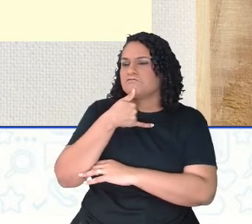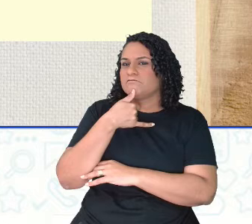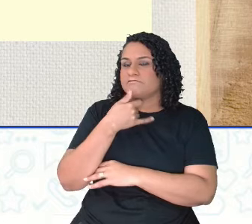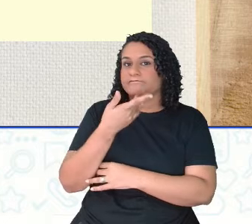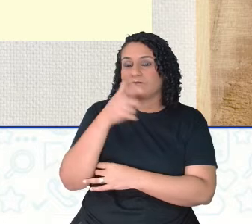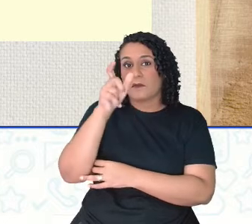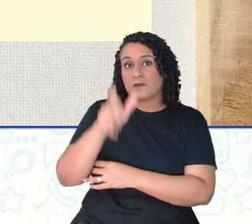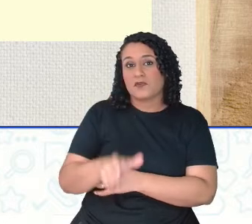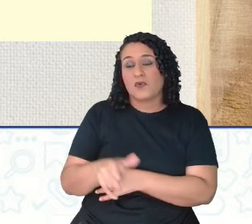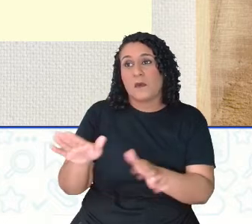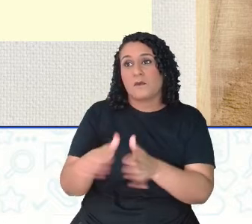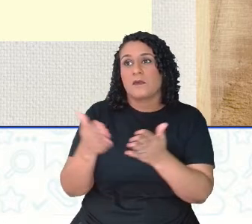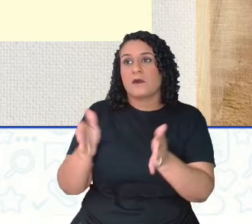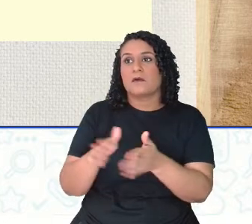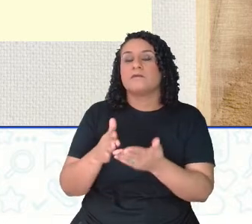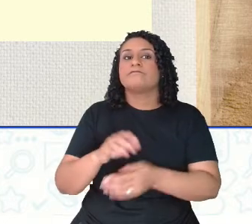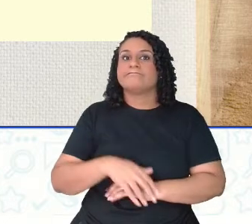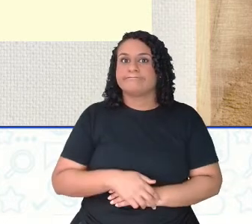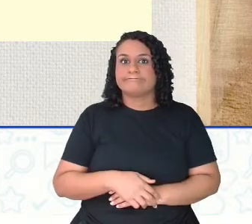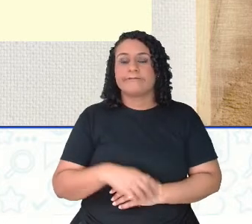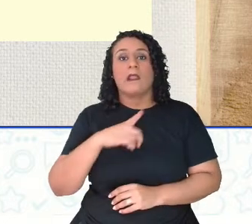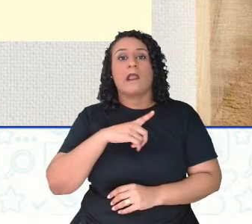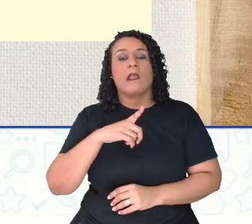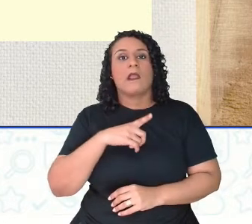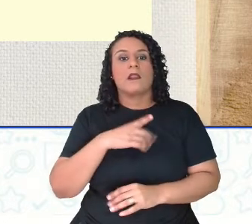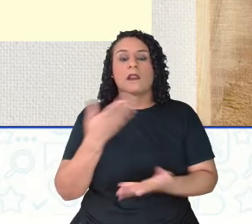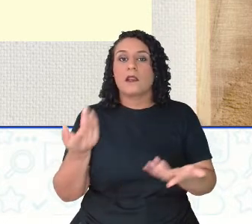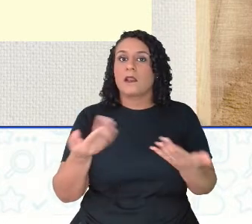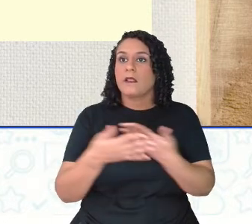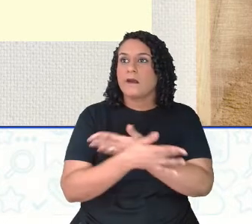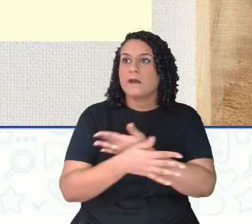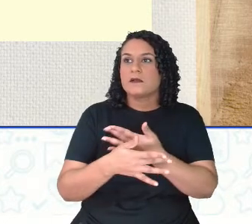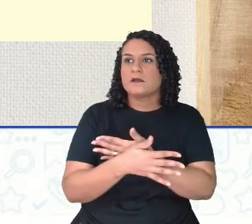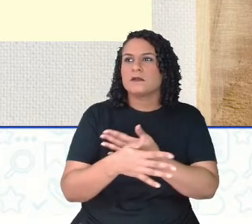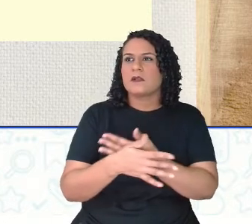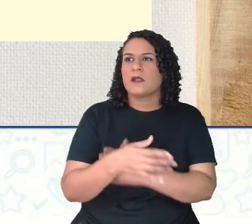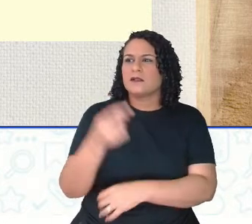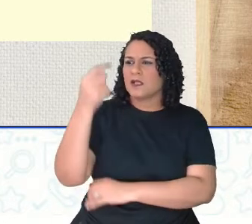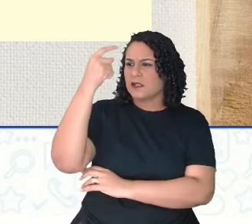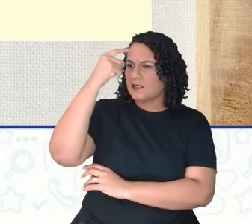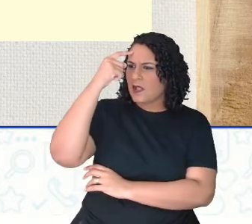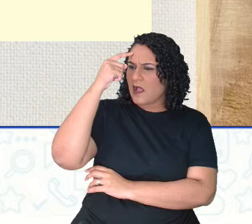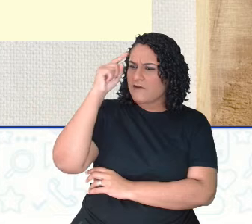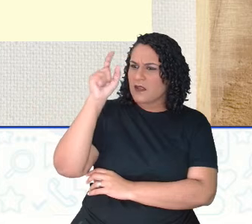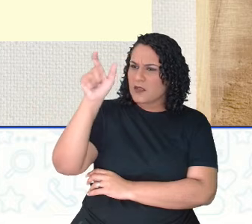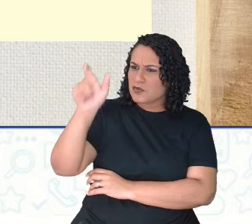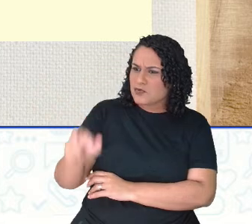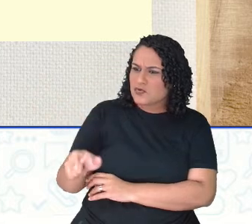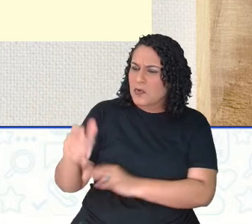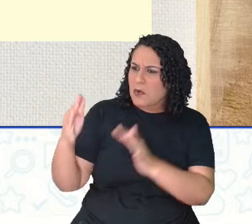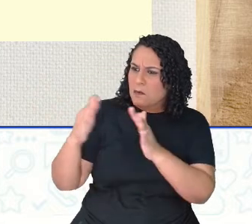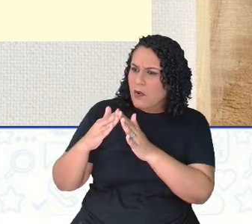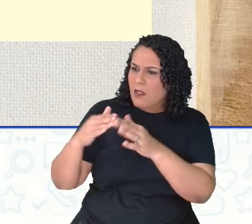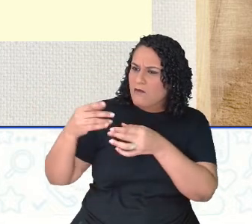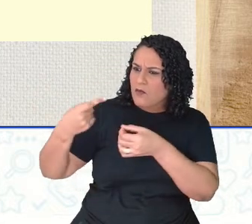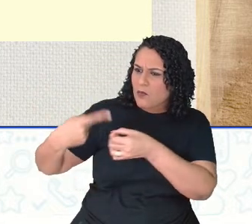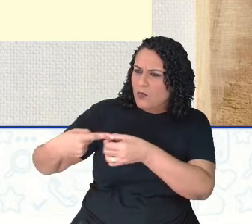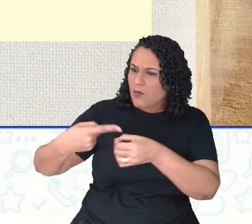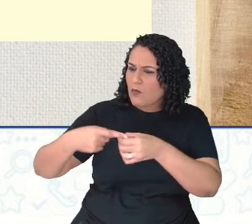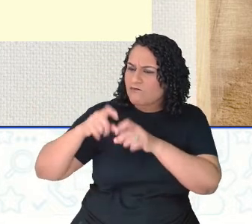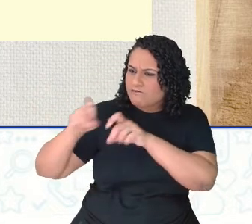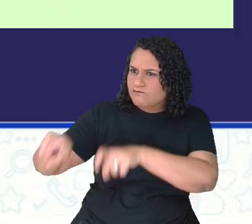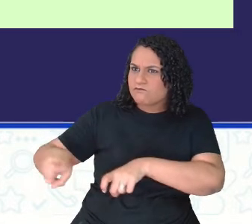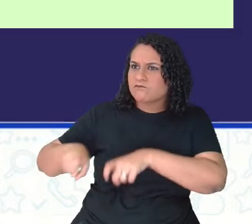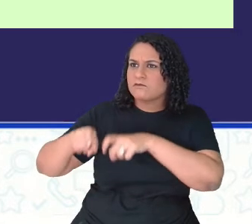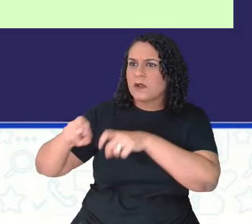na cidade, ela tinha dos roceiros ideia de que eram felizes, saudáveis e